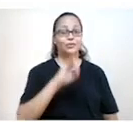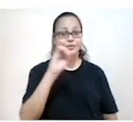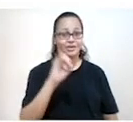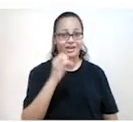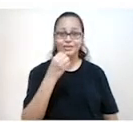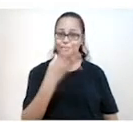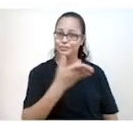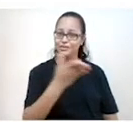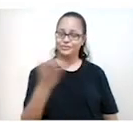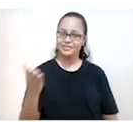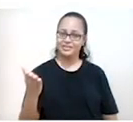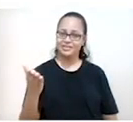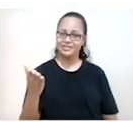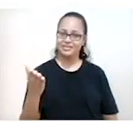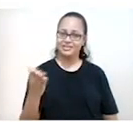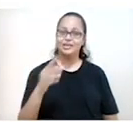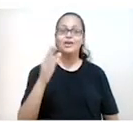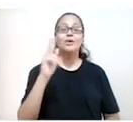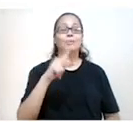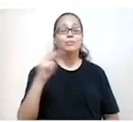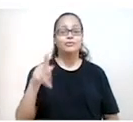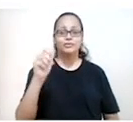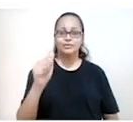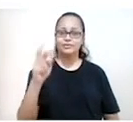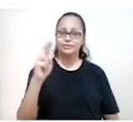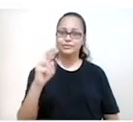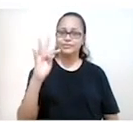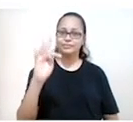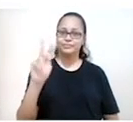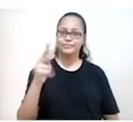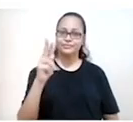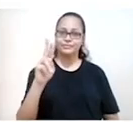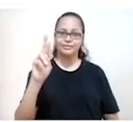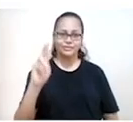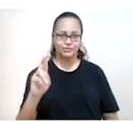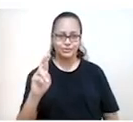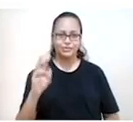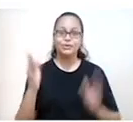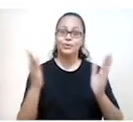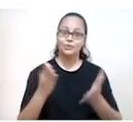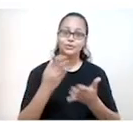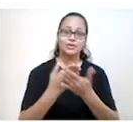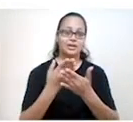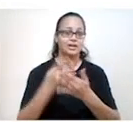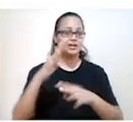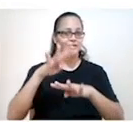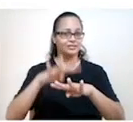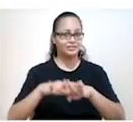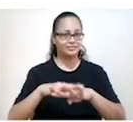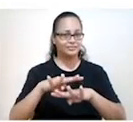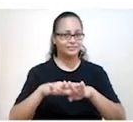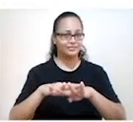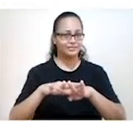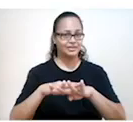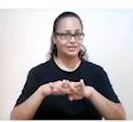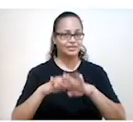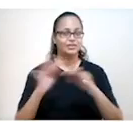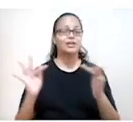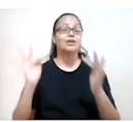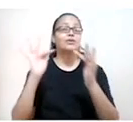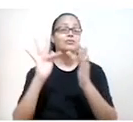Olá, tudo bem com vocês? Aqui é o professor Arthur. Sejam bem-vindos a mais uma aula de matemática. O tema de hoje é